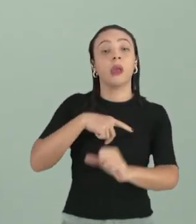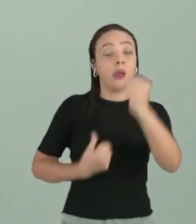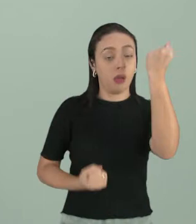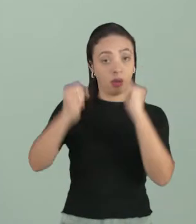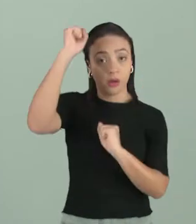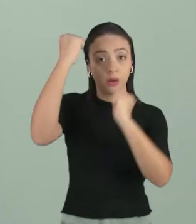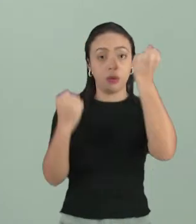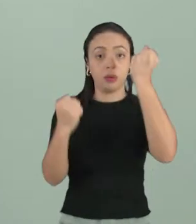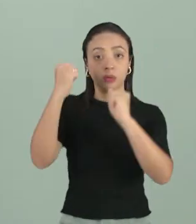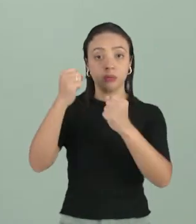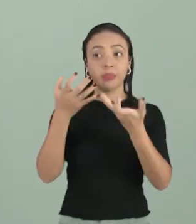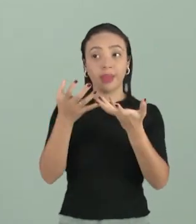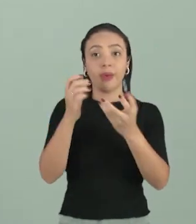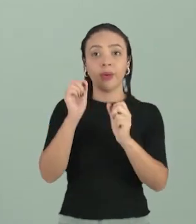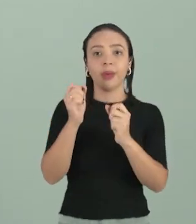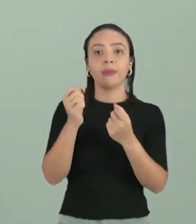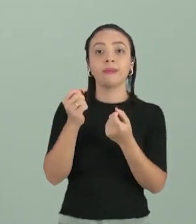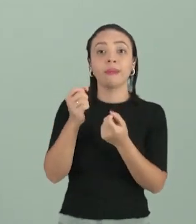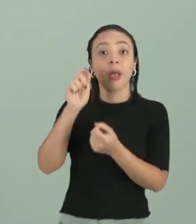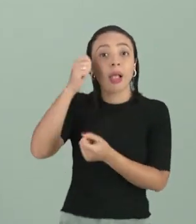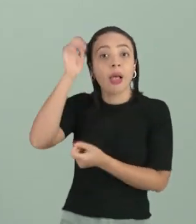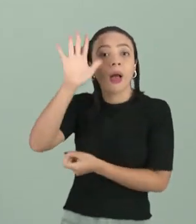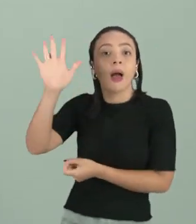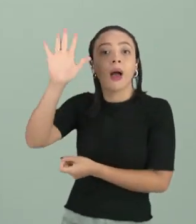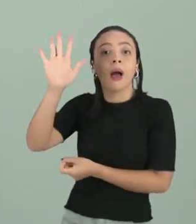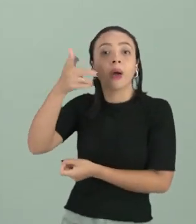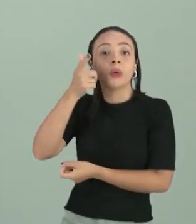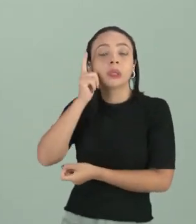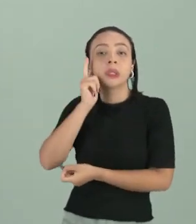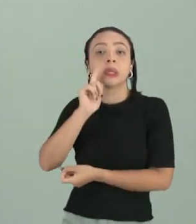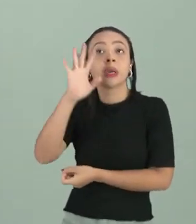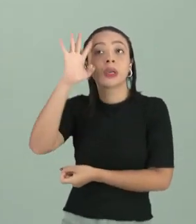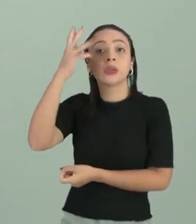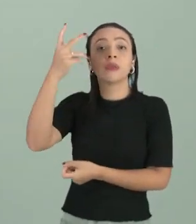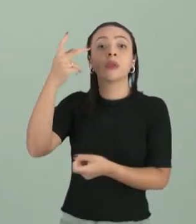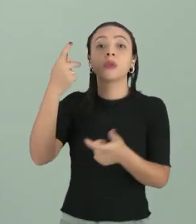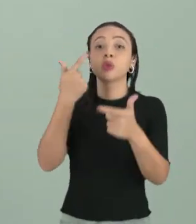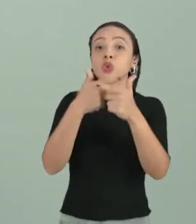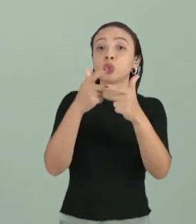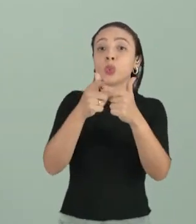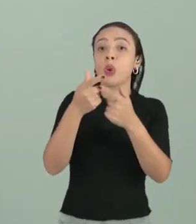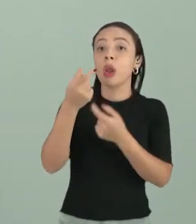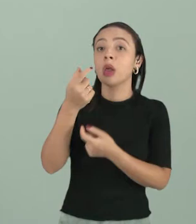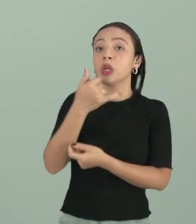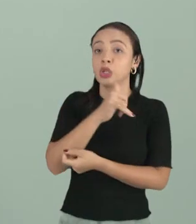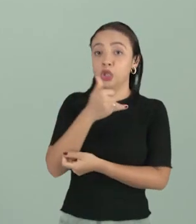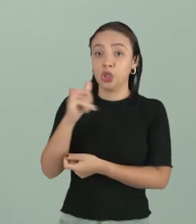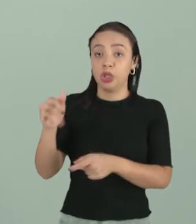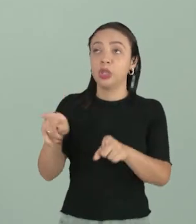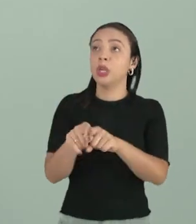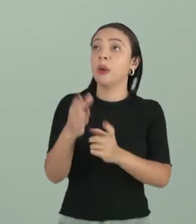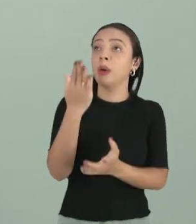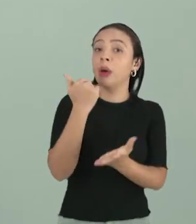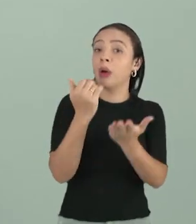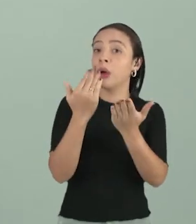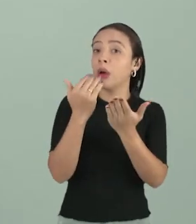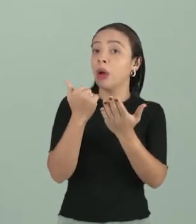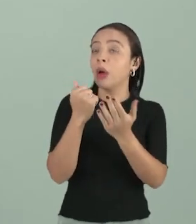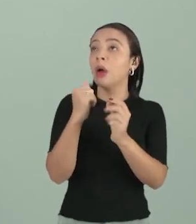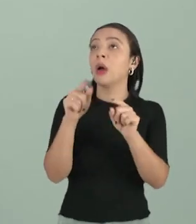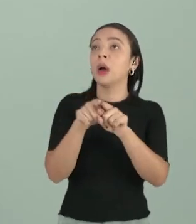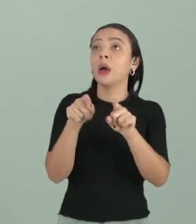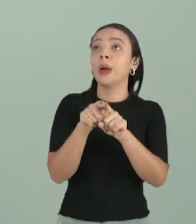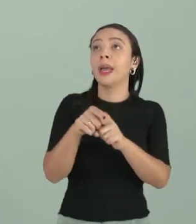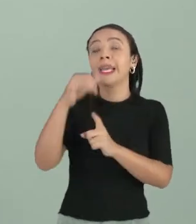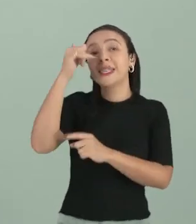tentam encontrar na África uma solução para a crise energética e alimentar mundial sem